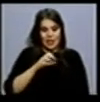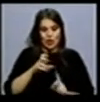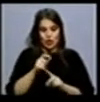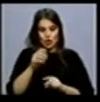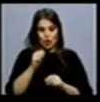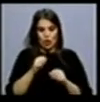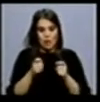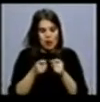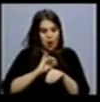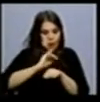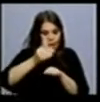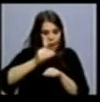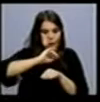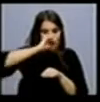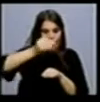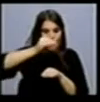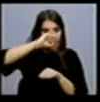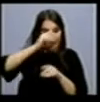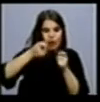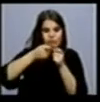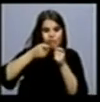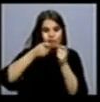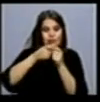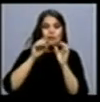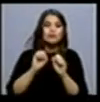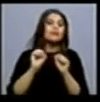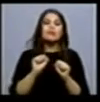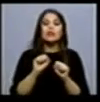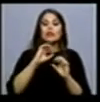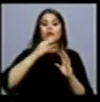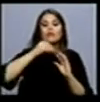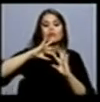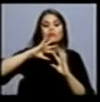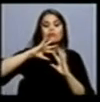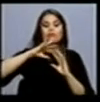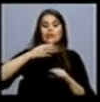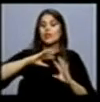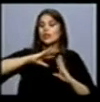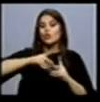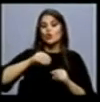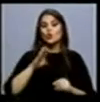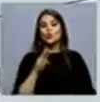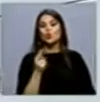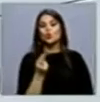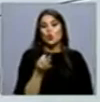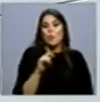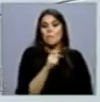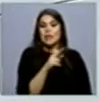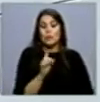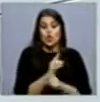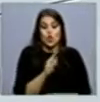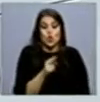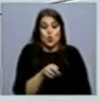elevadas da atmosfera de Júpiter, portanto, mais próximo da atmosfera superior de Júpiter. E então, o que a Juno descobriu é que nessa